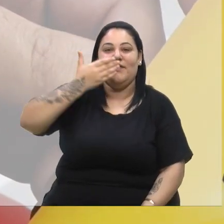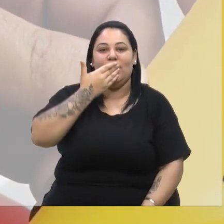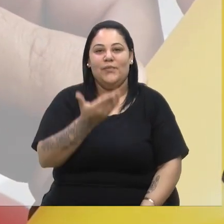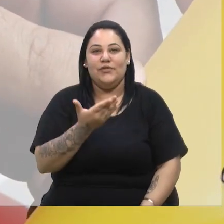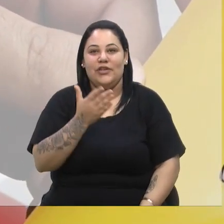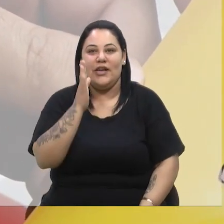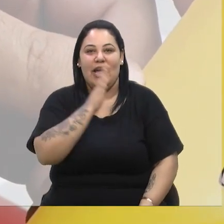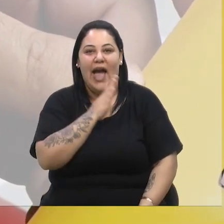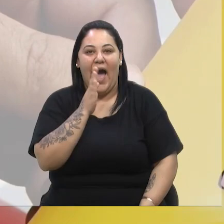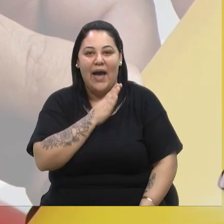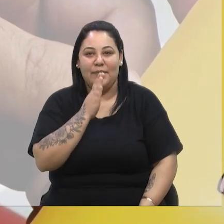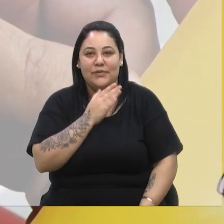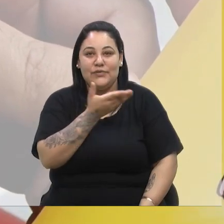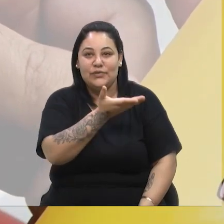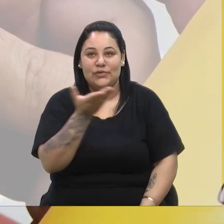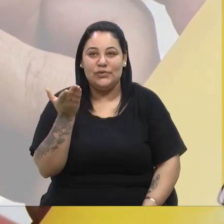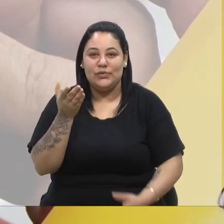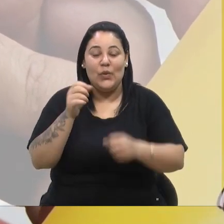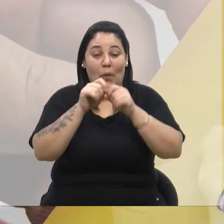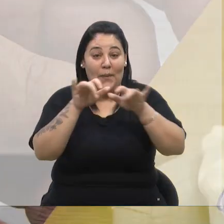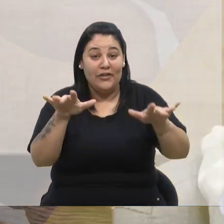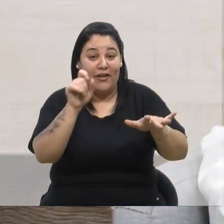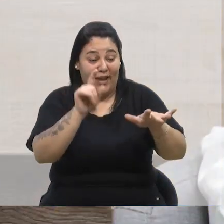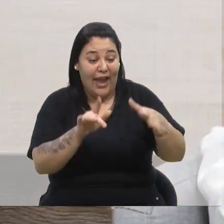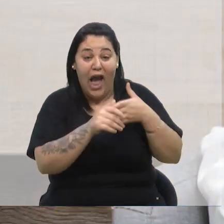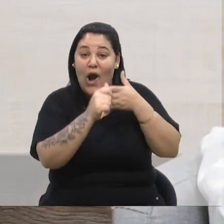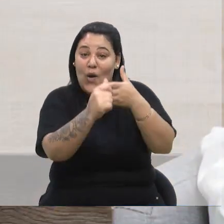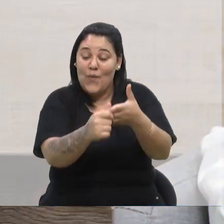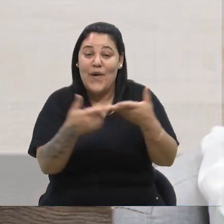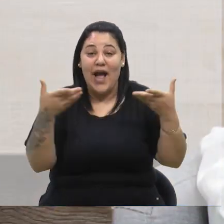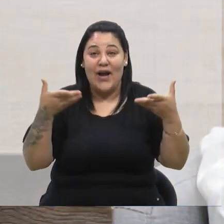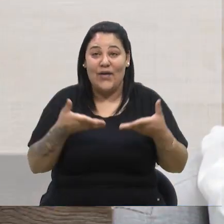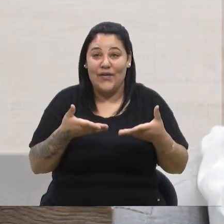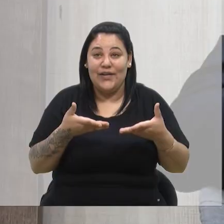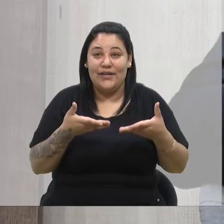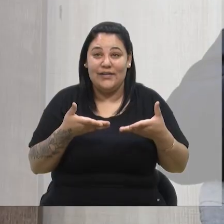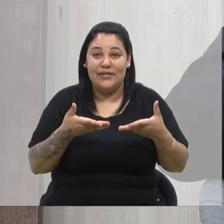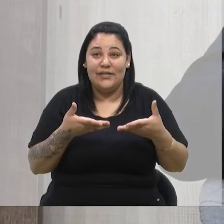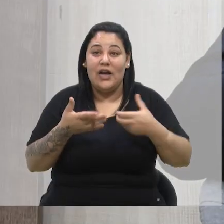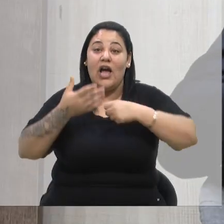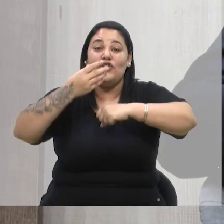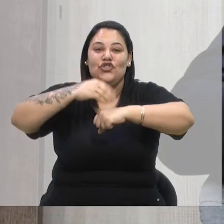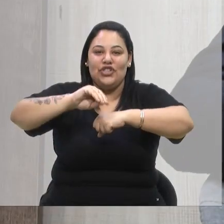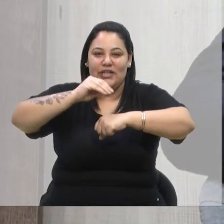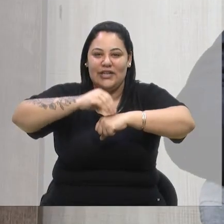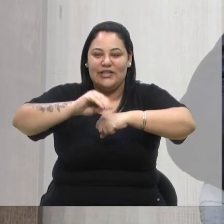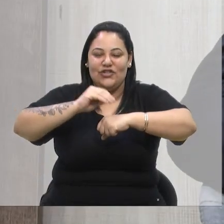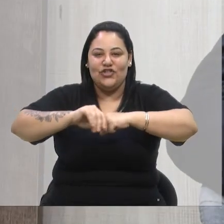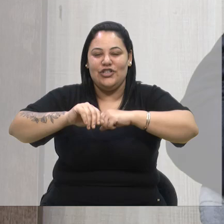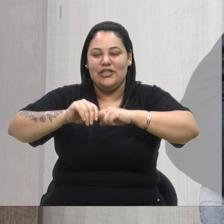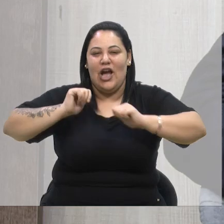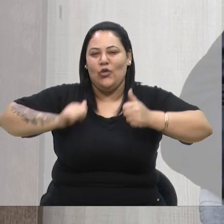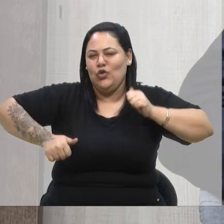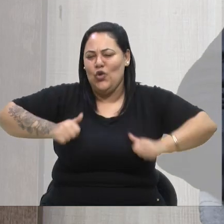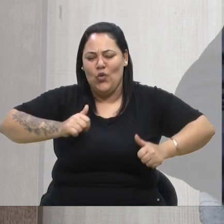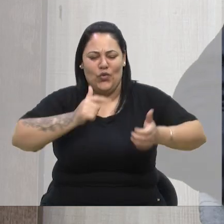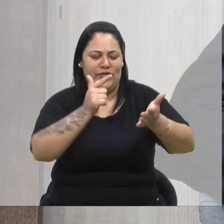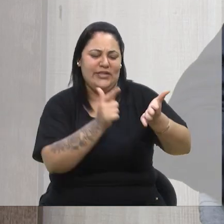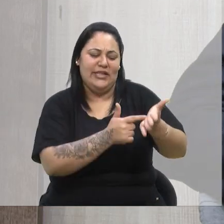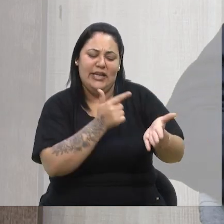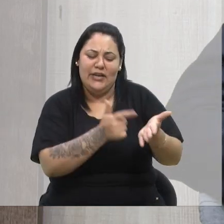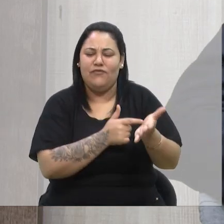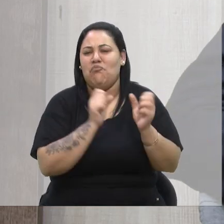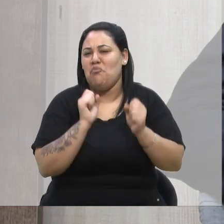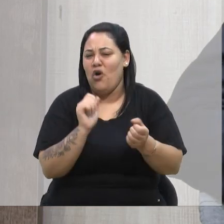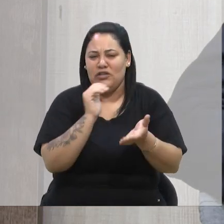eu vou pedir que de forma breve, Fernanda, tu compartilhes com quem está nos acompanhando neste momento dicas de autores,